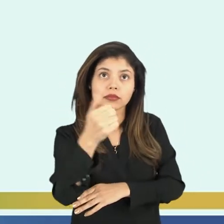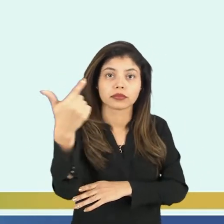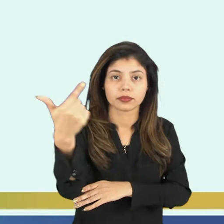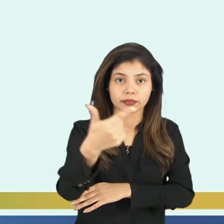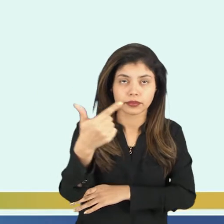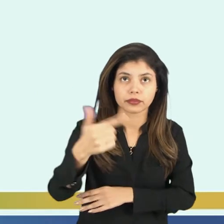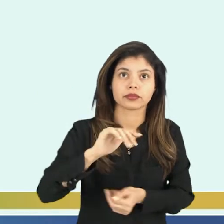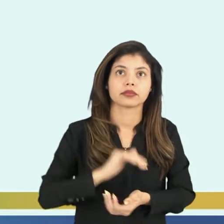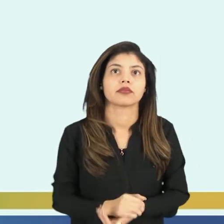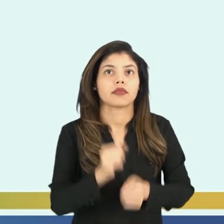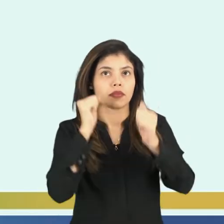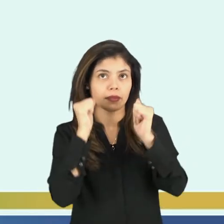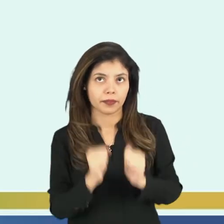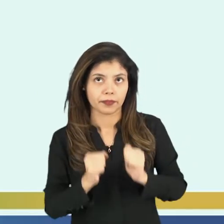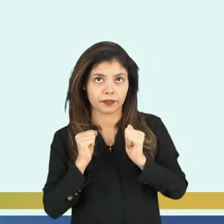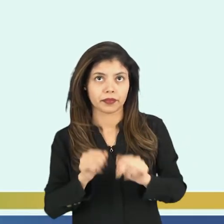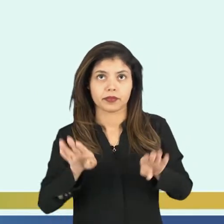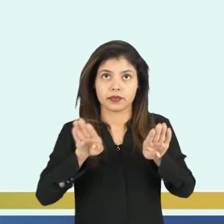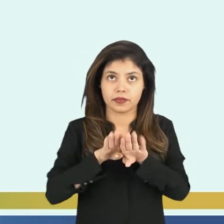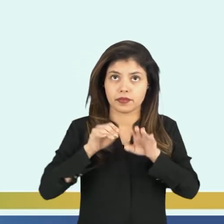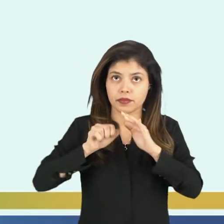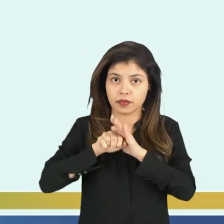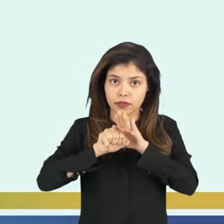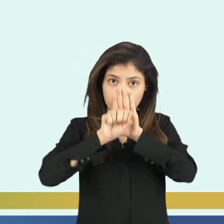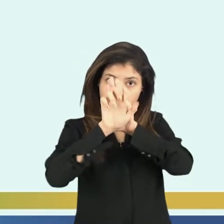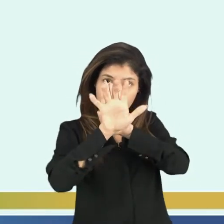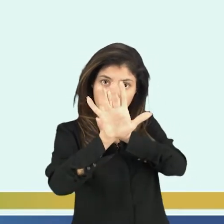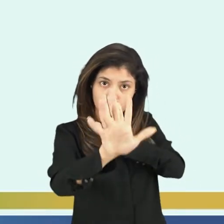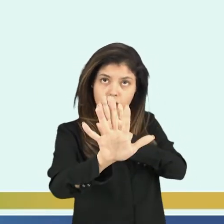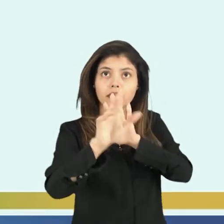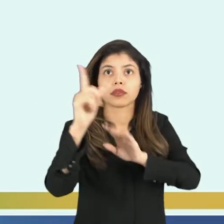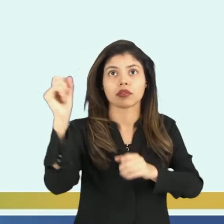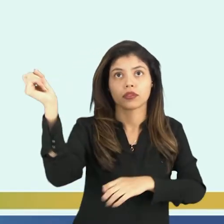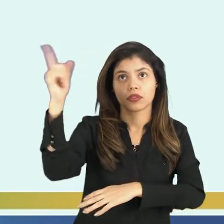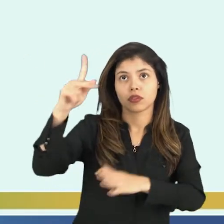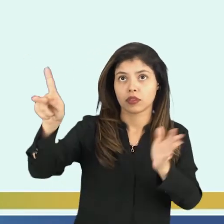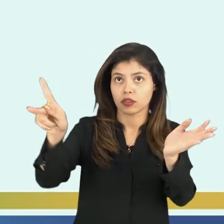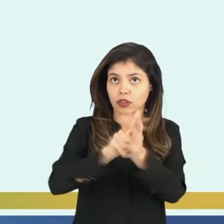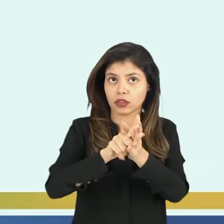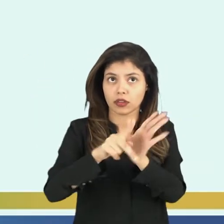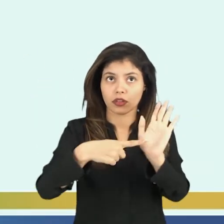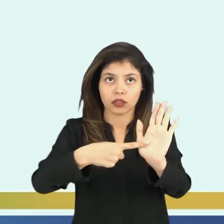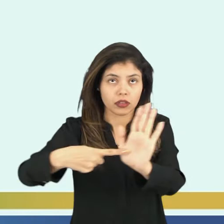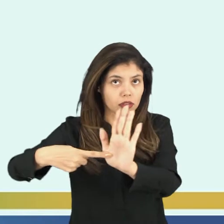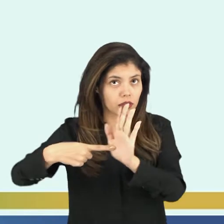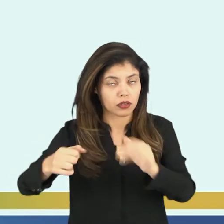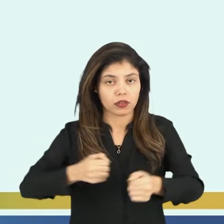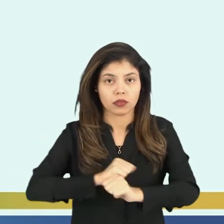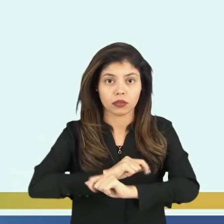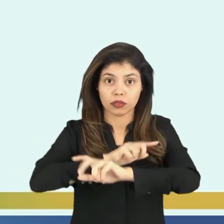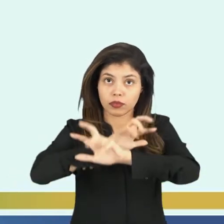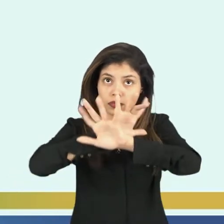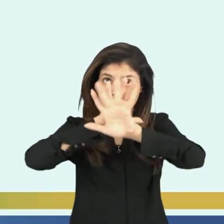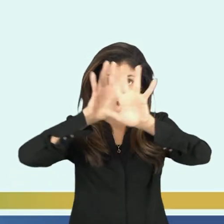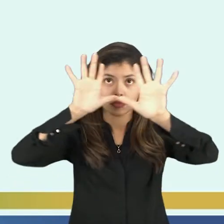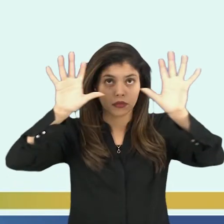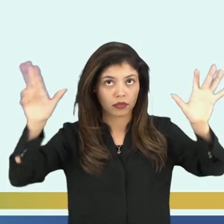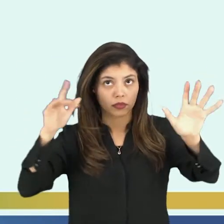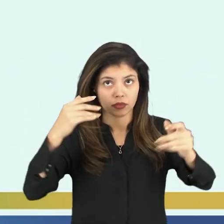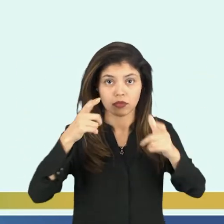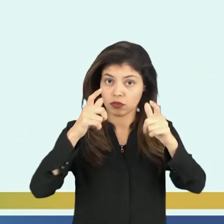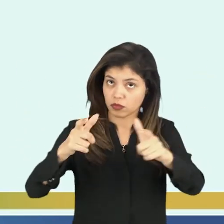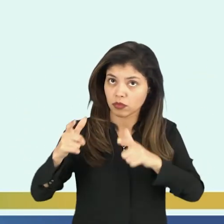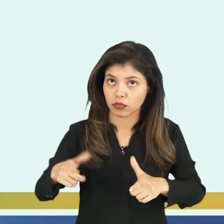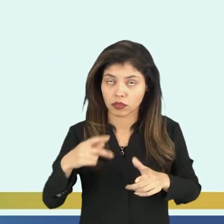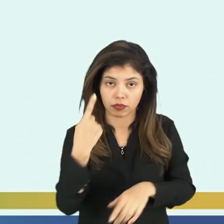e secundária, capaz de emitir luz própria, proporcionando, então, iluminação